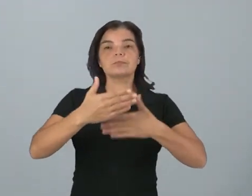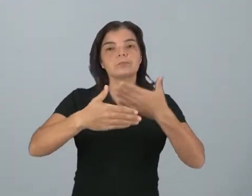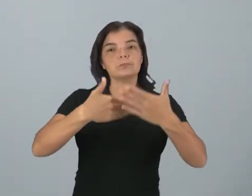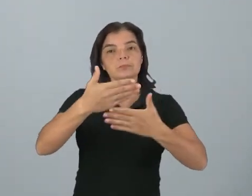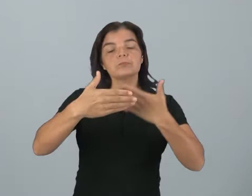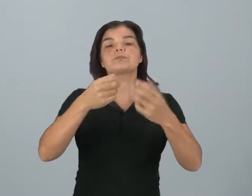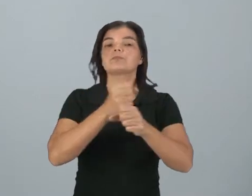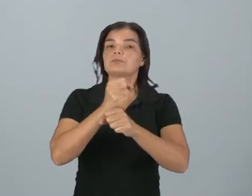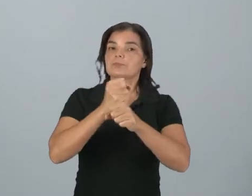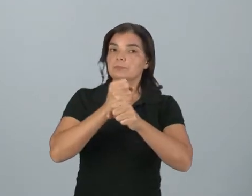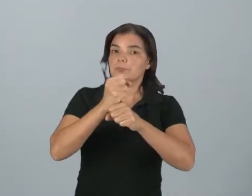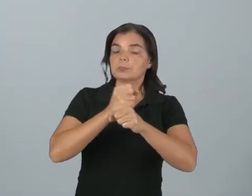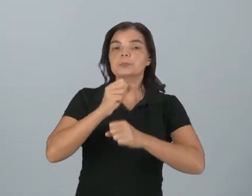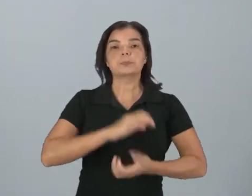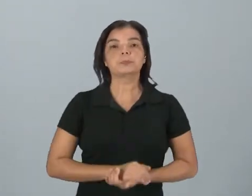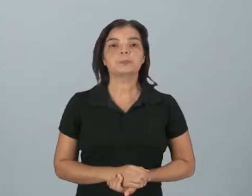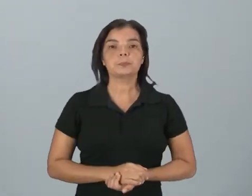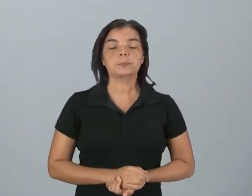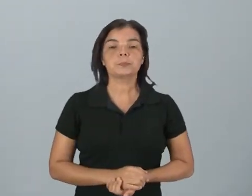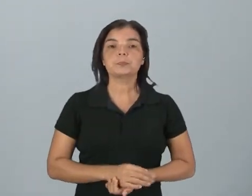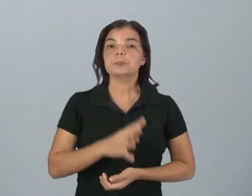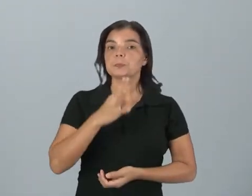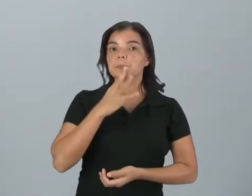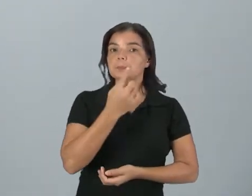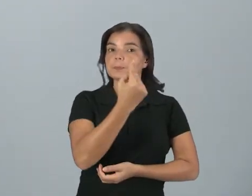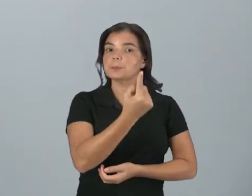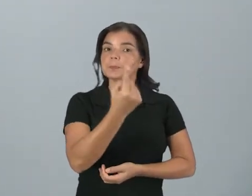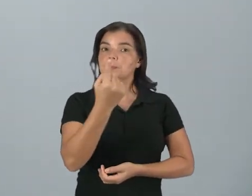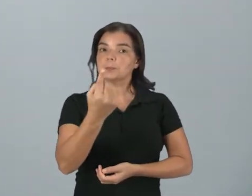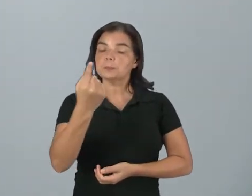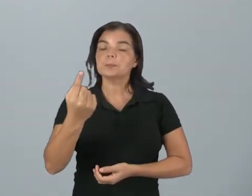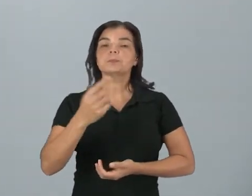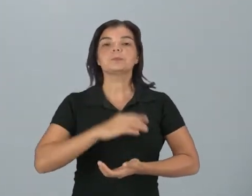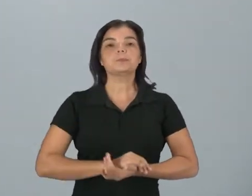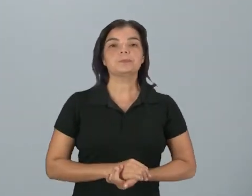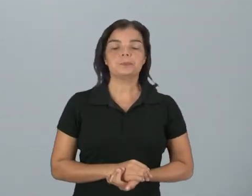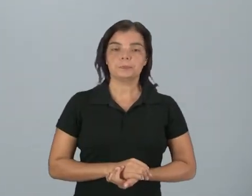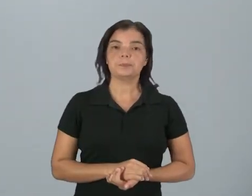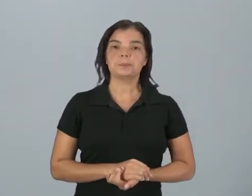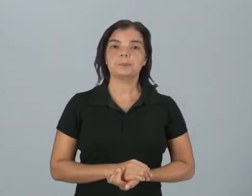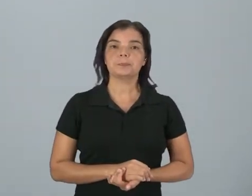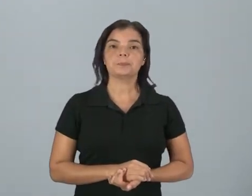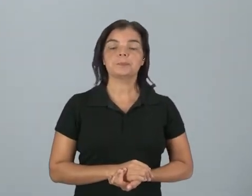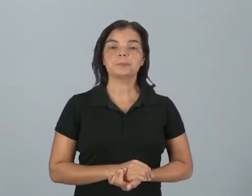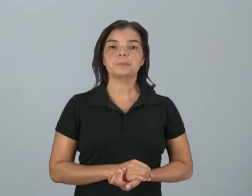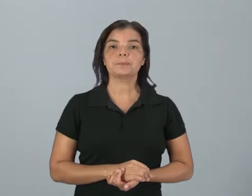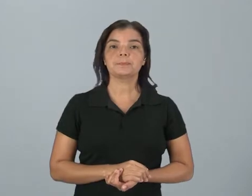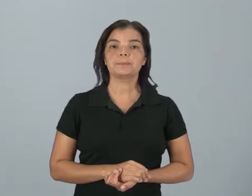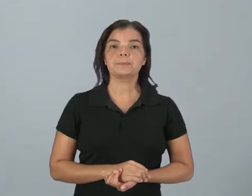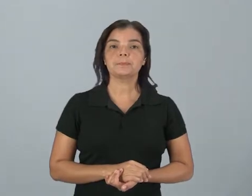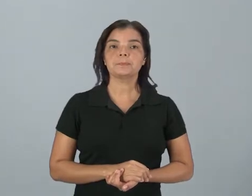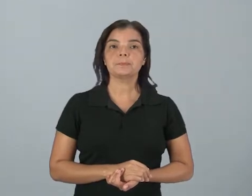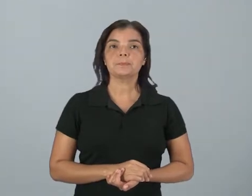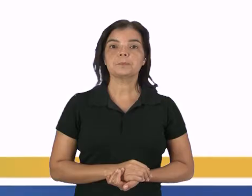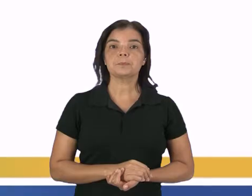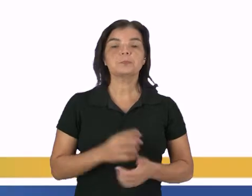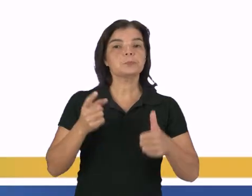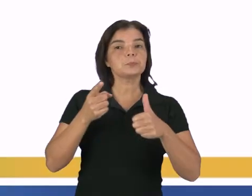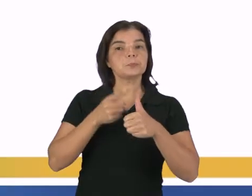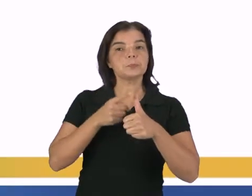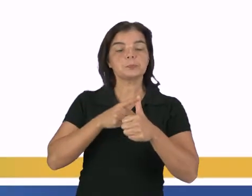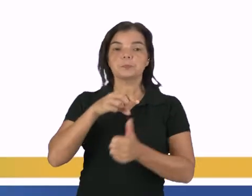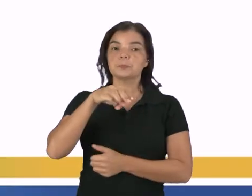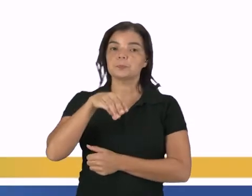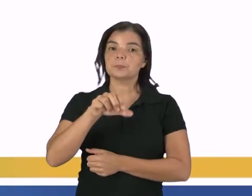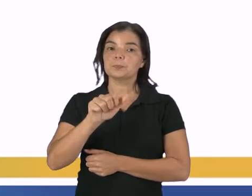de muitos e muitos anos. Então vamos lá conhecer individualmente um pouquinho de cada um dessas 3, certo? Vamos lá, observe.